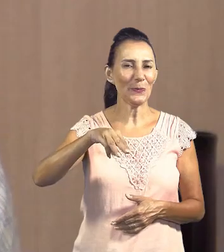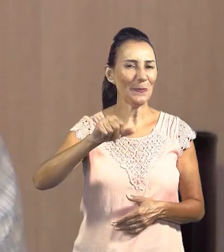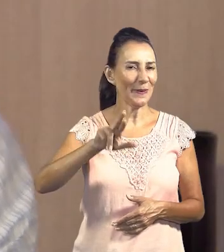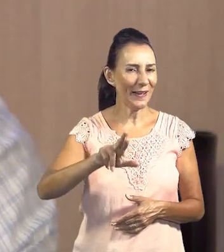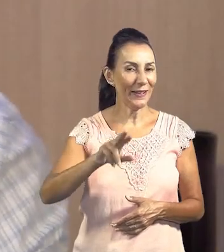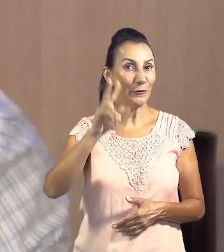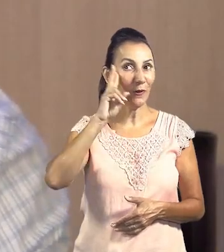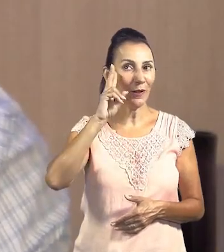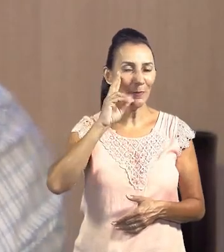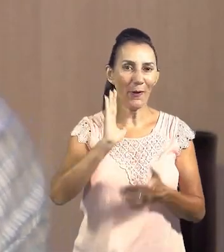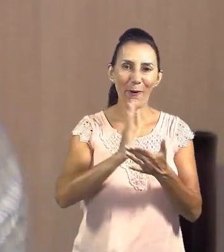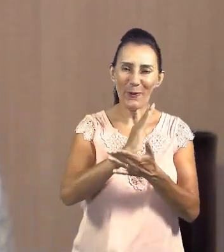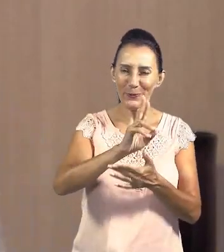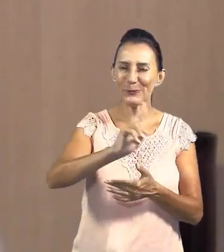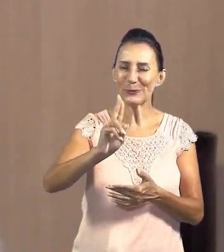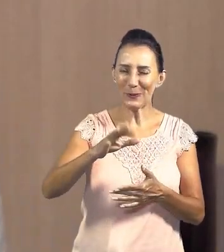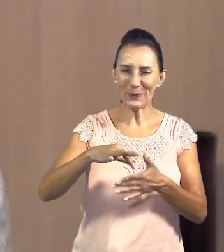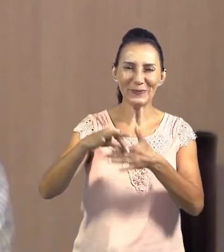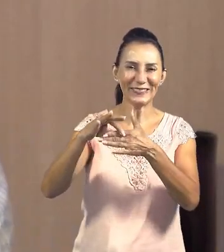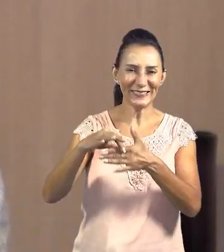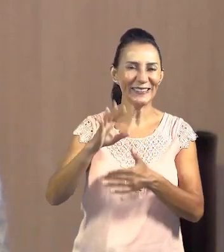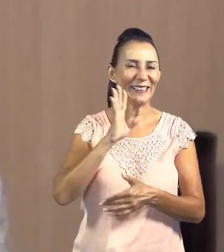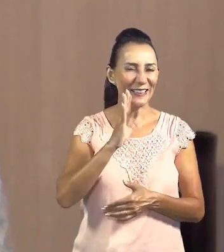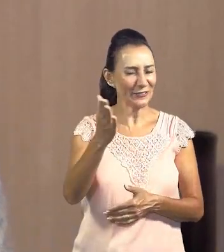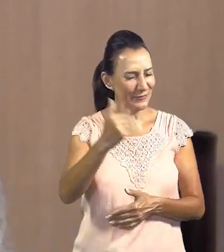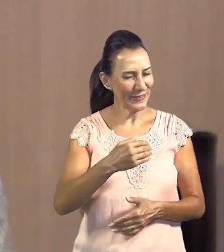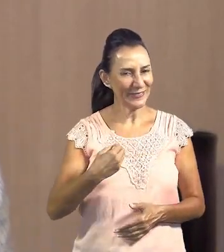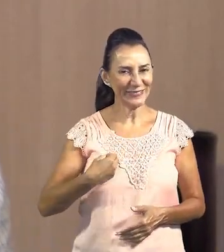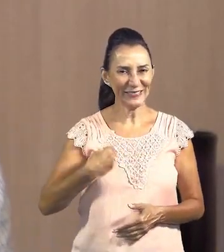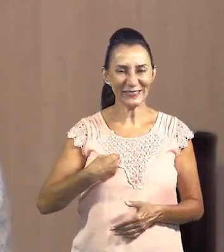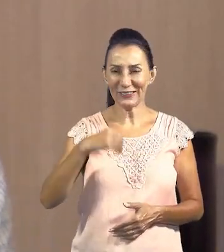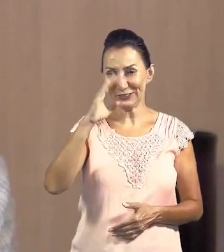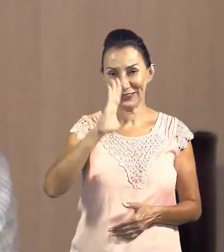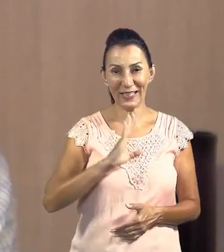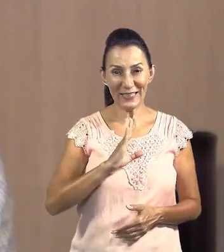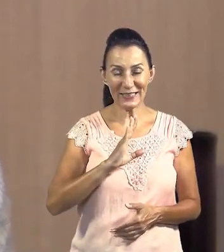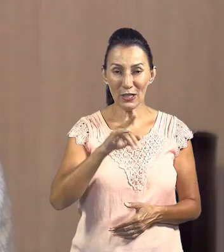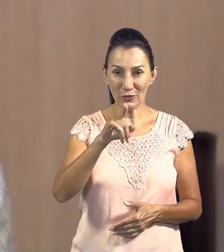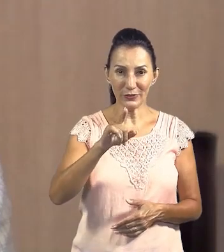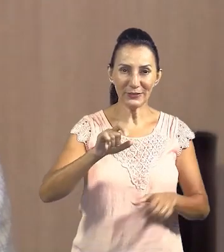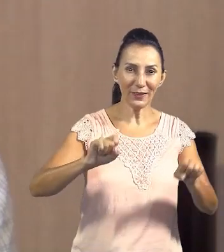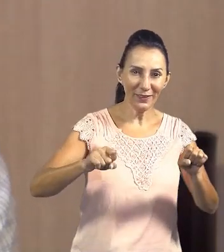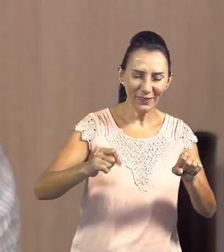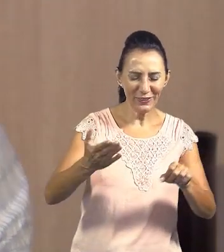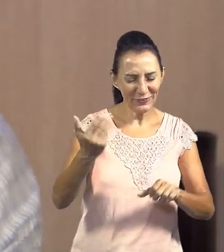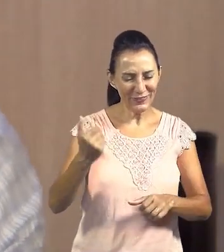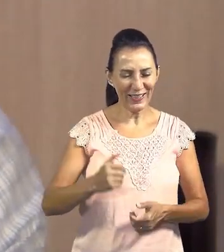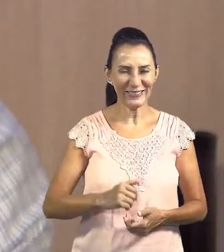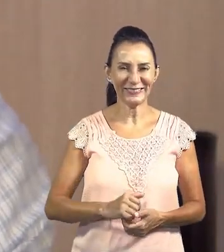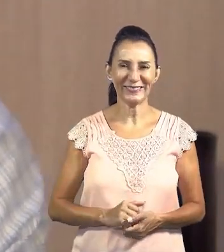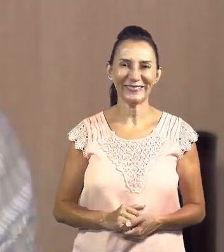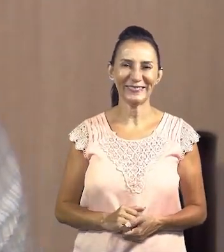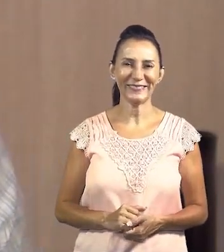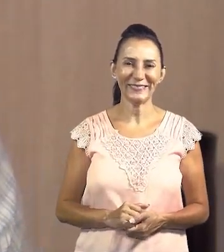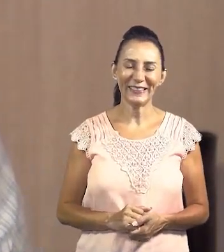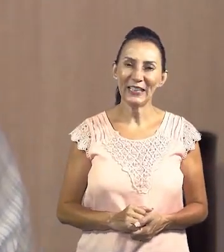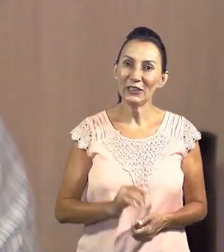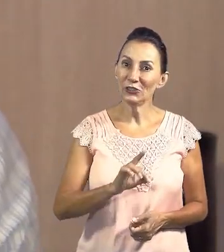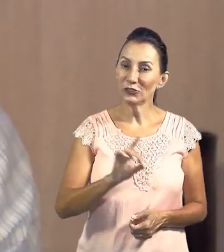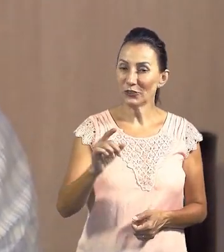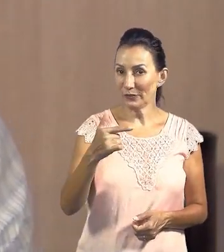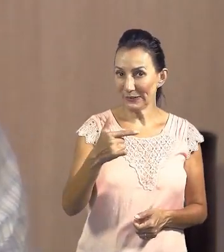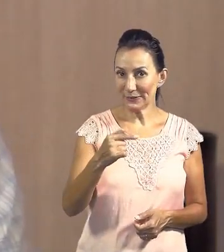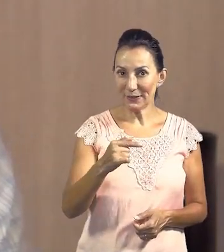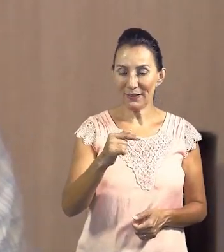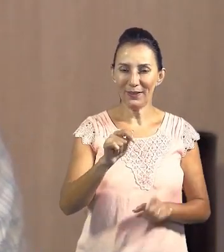deles, mas é muito legal, você pode vir, entrada franca, você que é motociclista, venha. Isso no dia 27